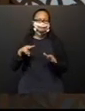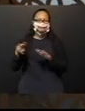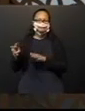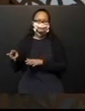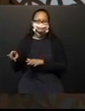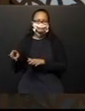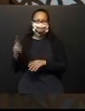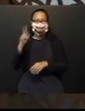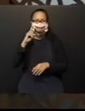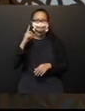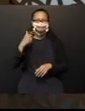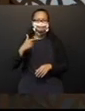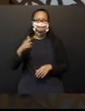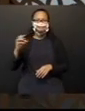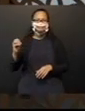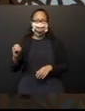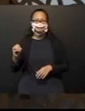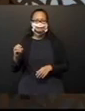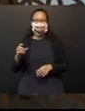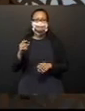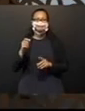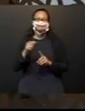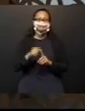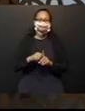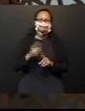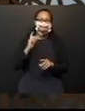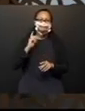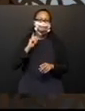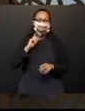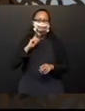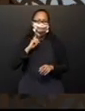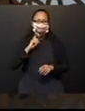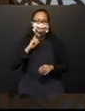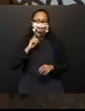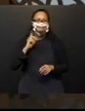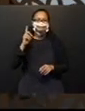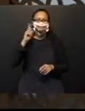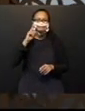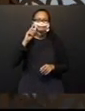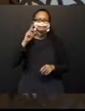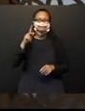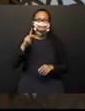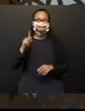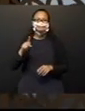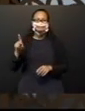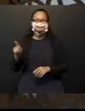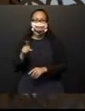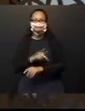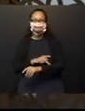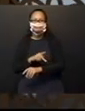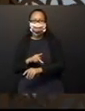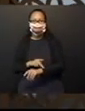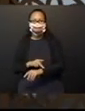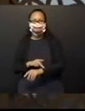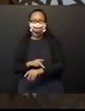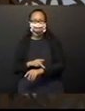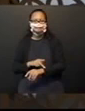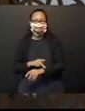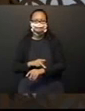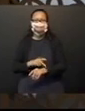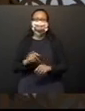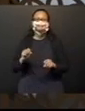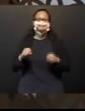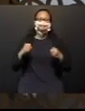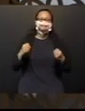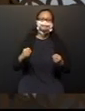do pedagogo. Enaltecer essa luta aí que a gente está batalhando junto e